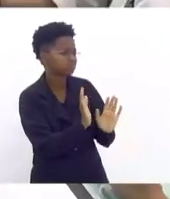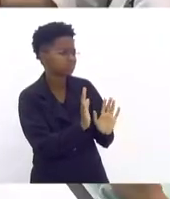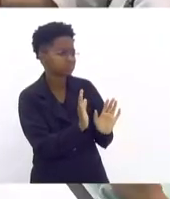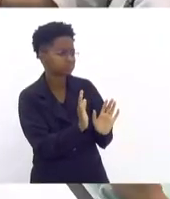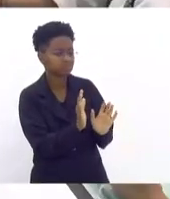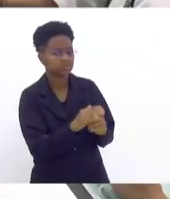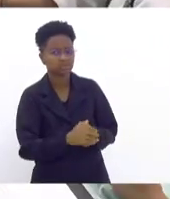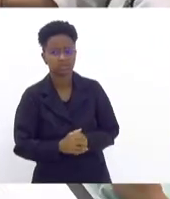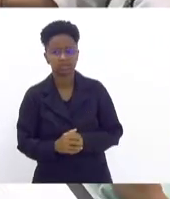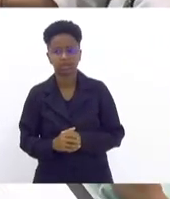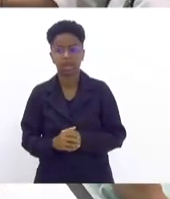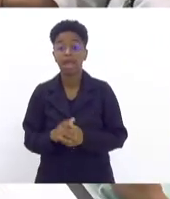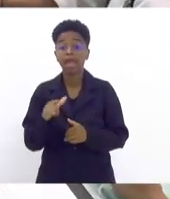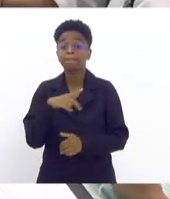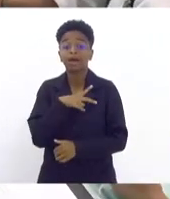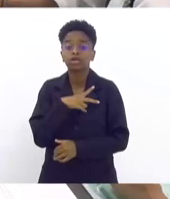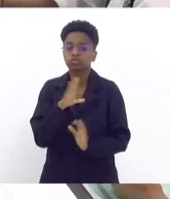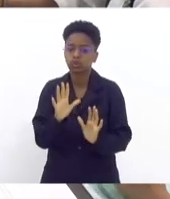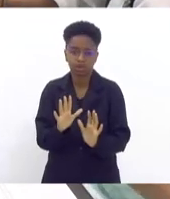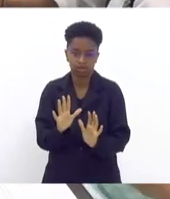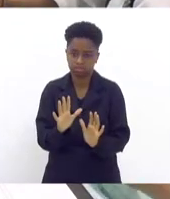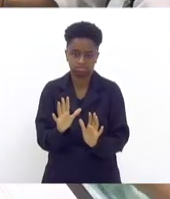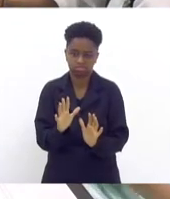Mink. É questão privada aqui.